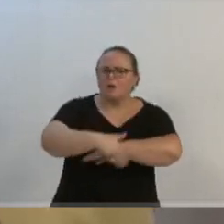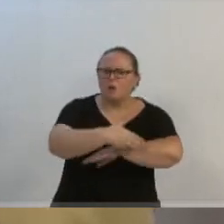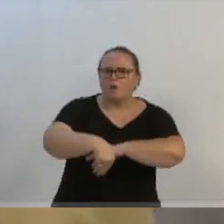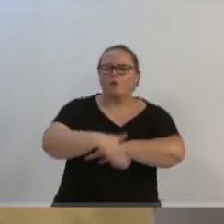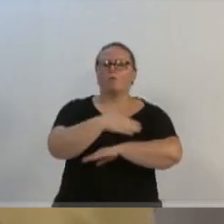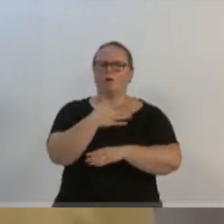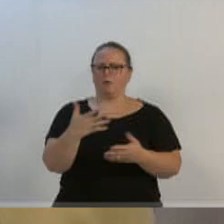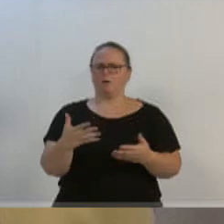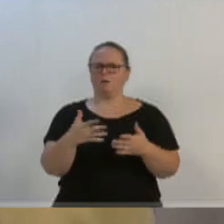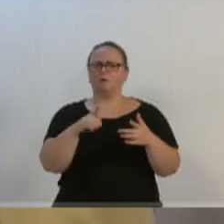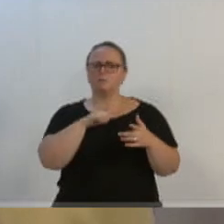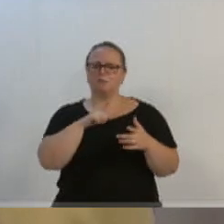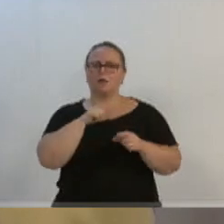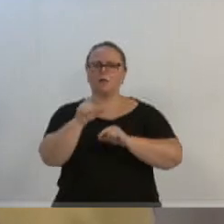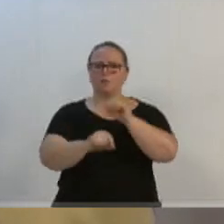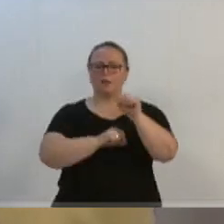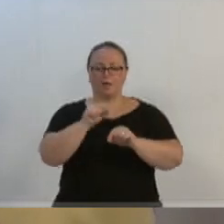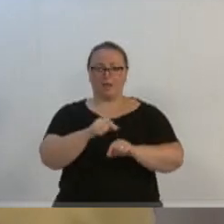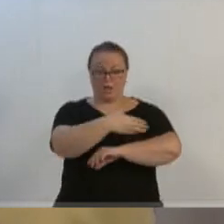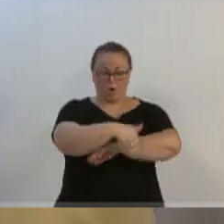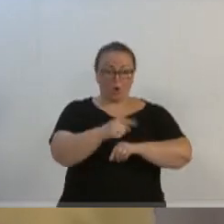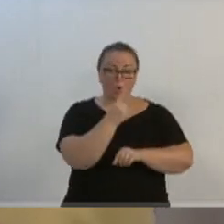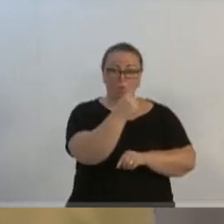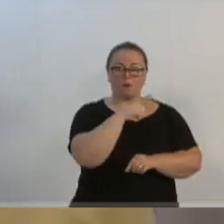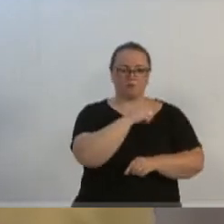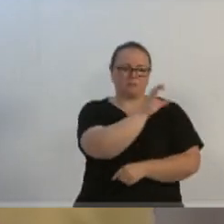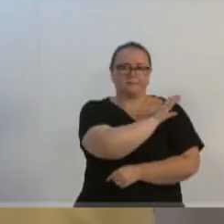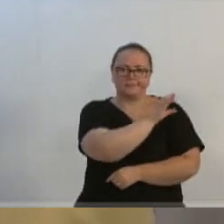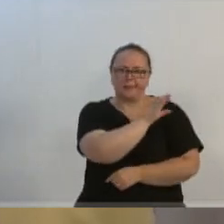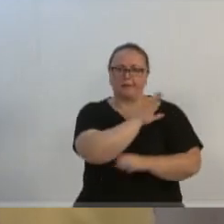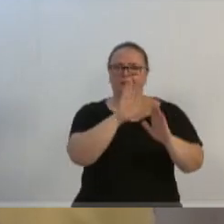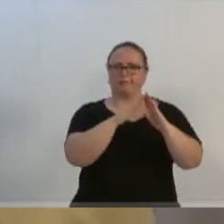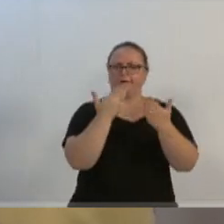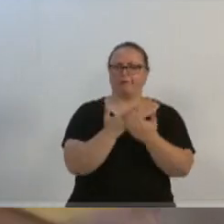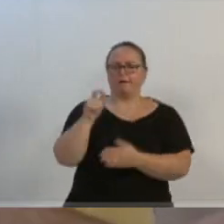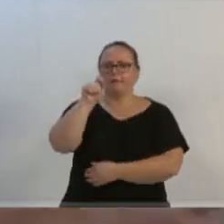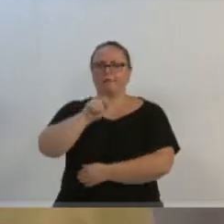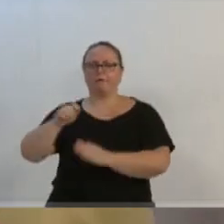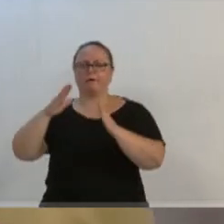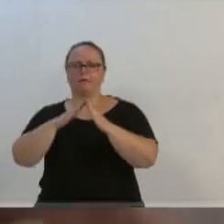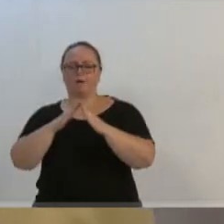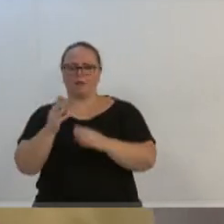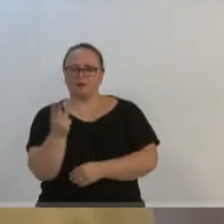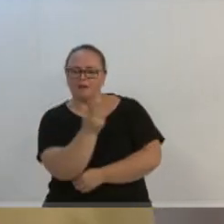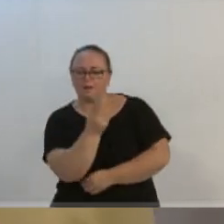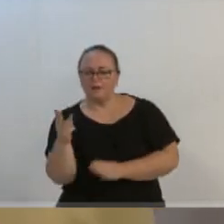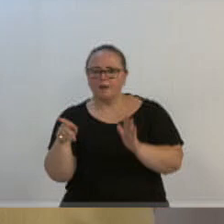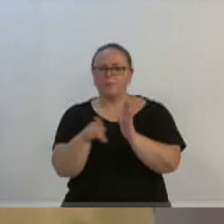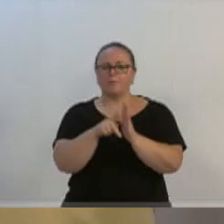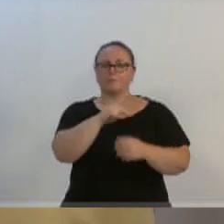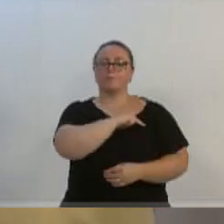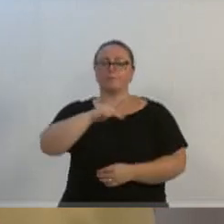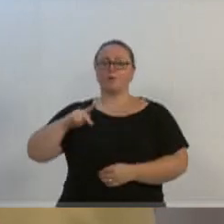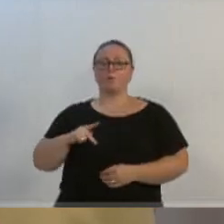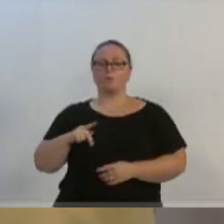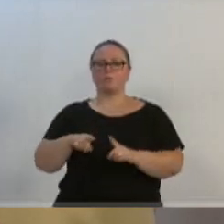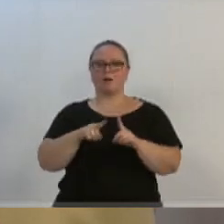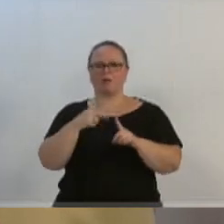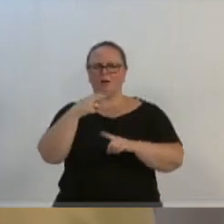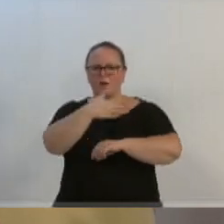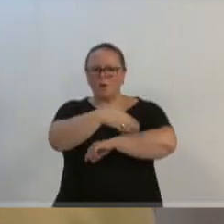com 3 equipamentos públicos em cima da rua, creche, escola, associação de moradores, 3 espaços públicos em cima da rua e não se consegue legalizar